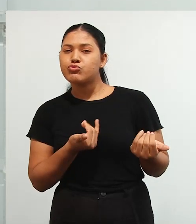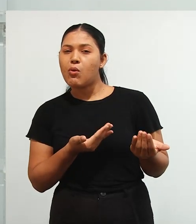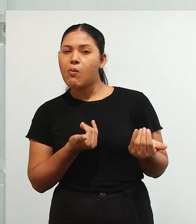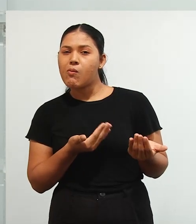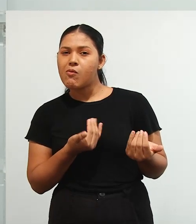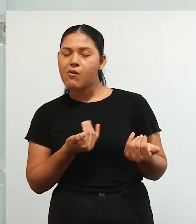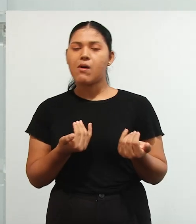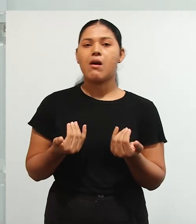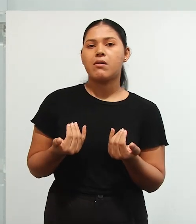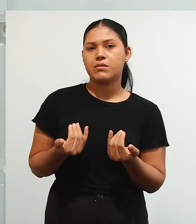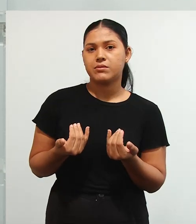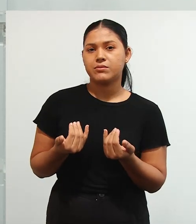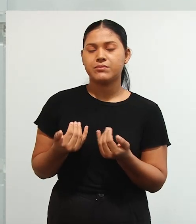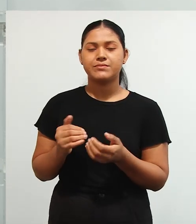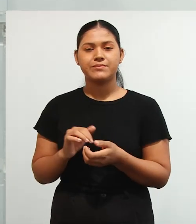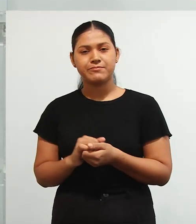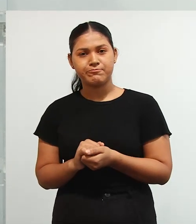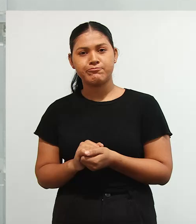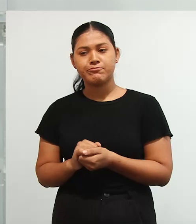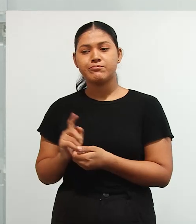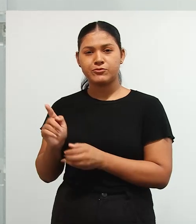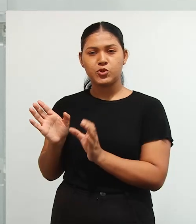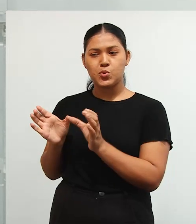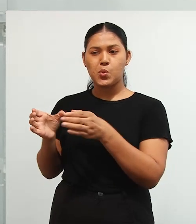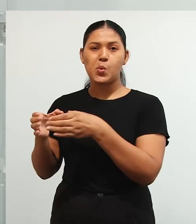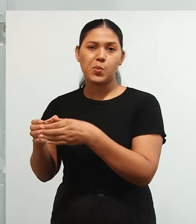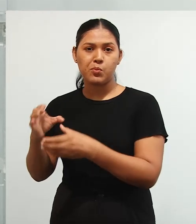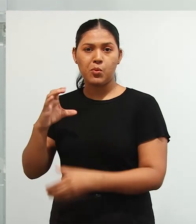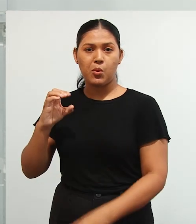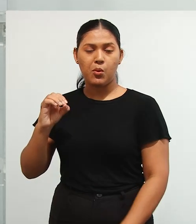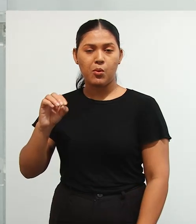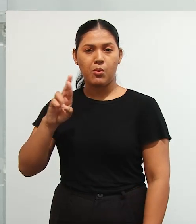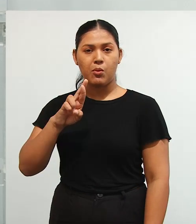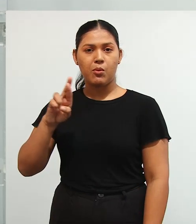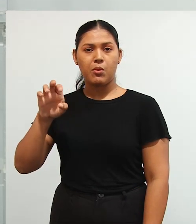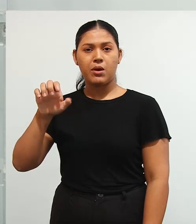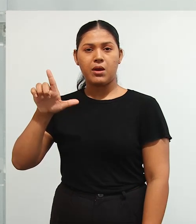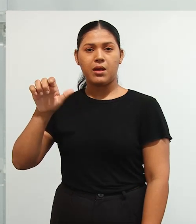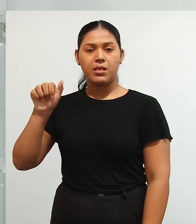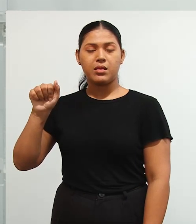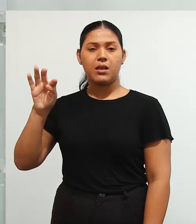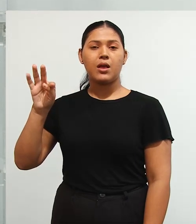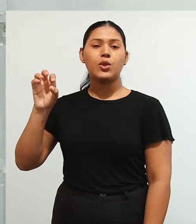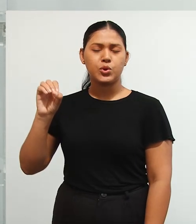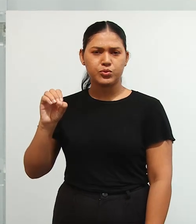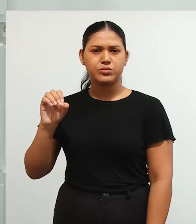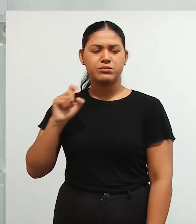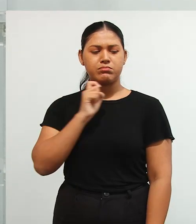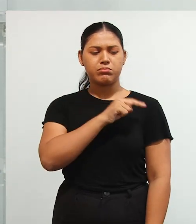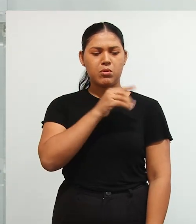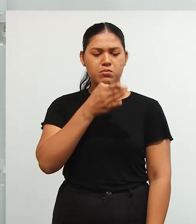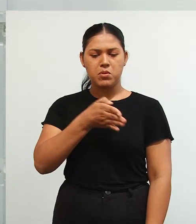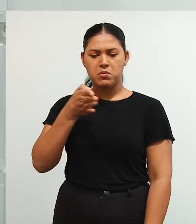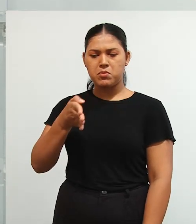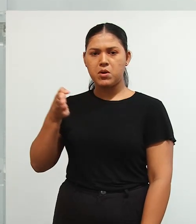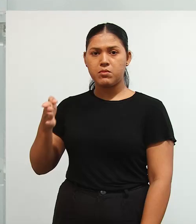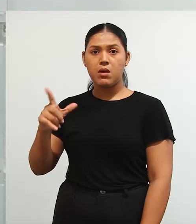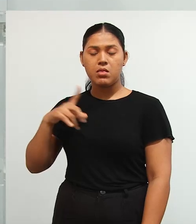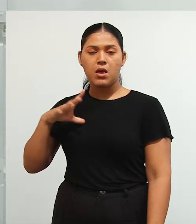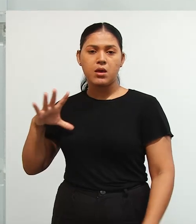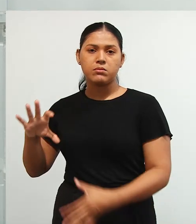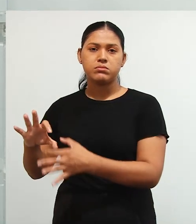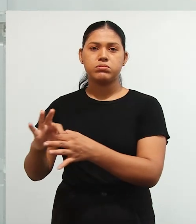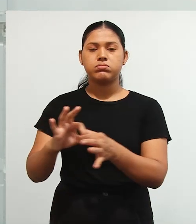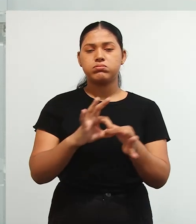formam coletivos, tá certo? Esses são os grupos correlatos, que estão vinculados a uma associação nacional